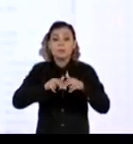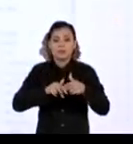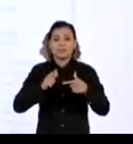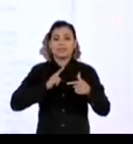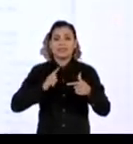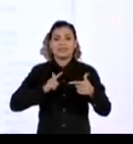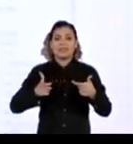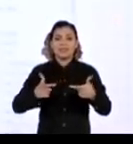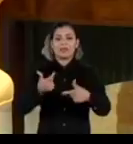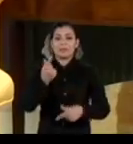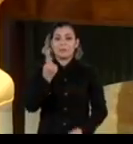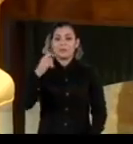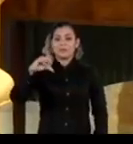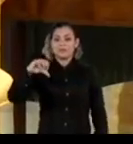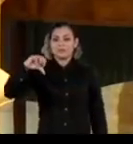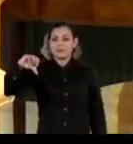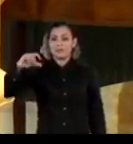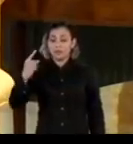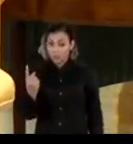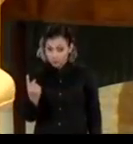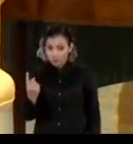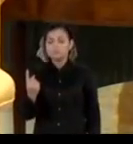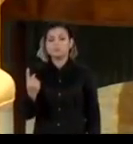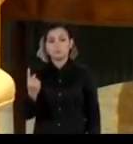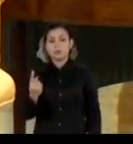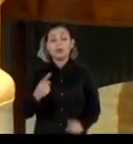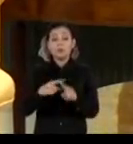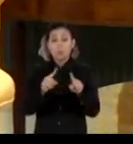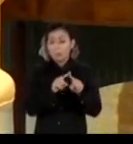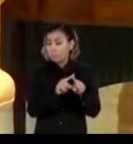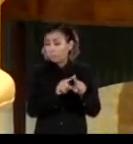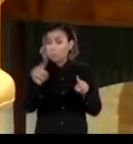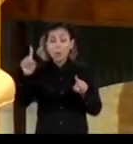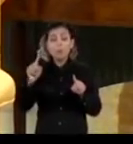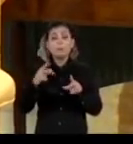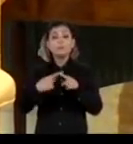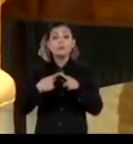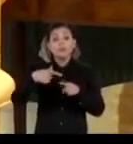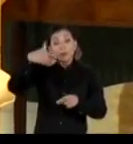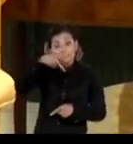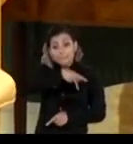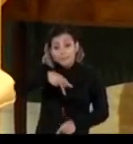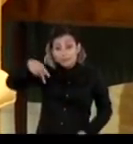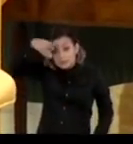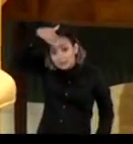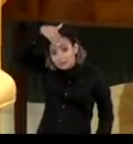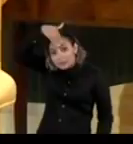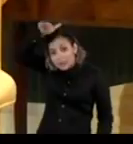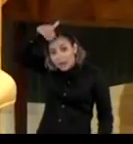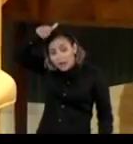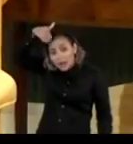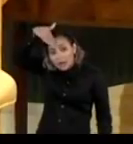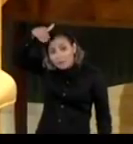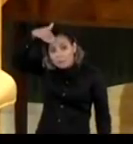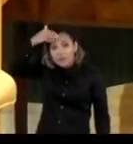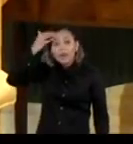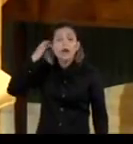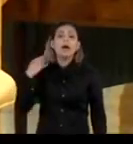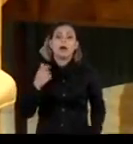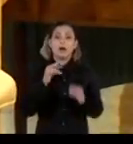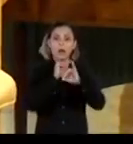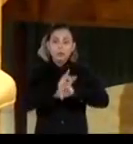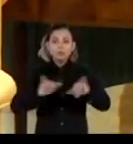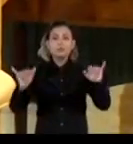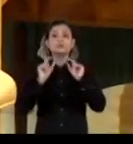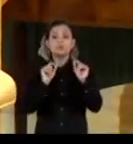em 1991. A elevação só recuou depois que o presidente dos Estados Unidos, Donald Trump, autorizou o